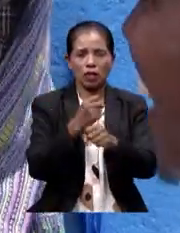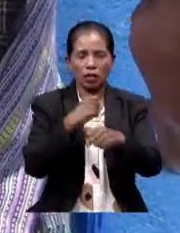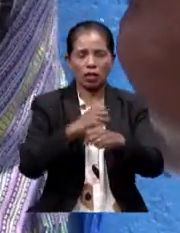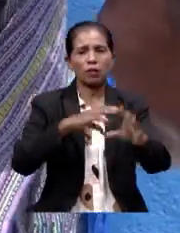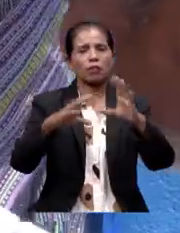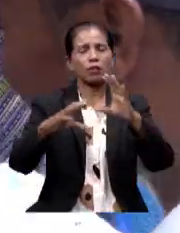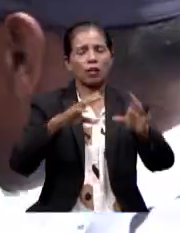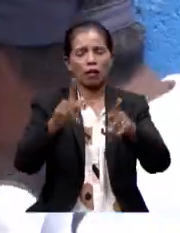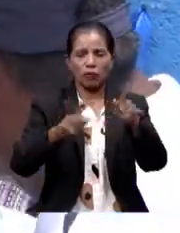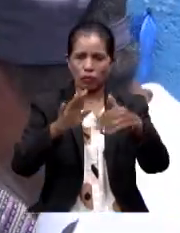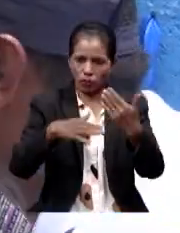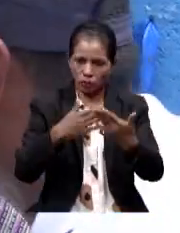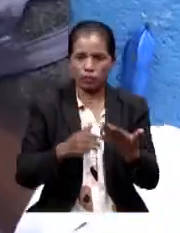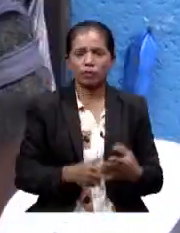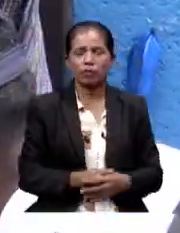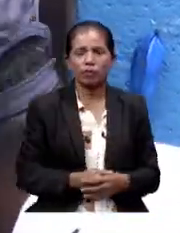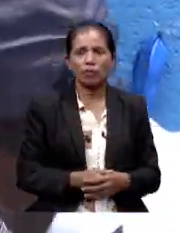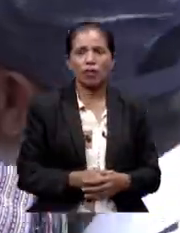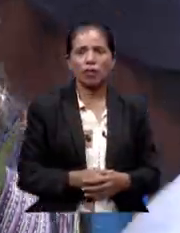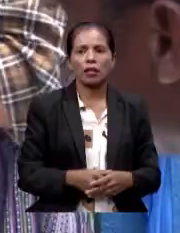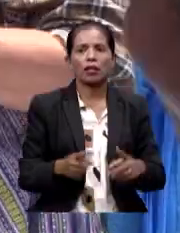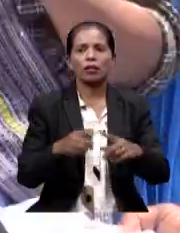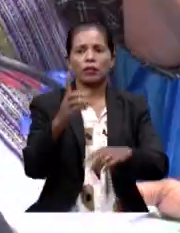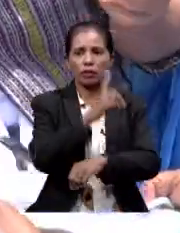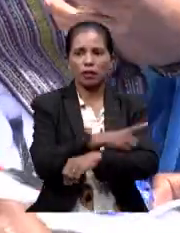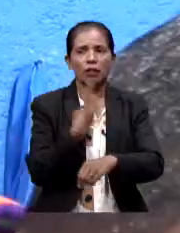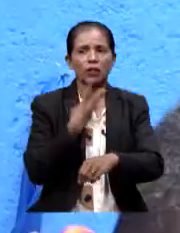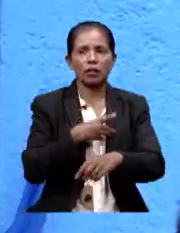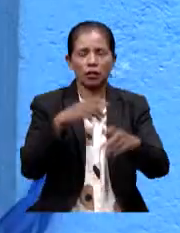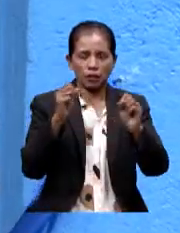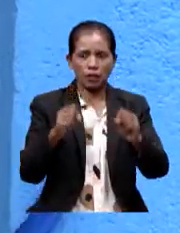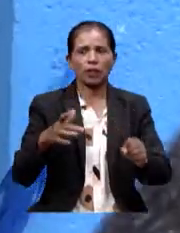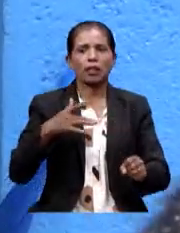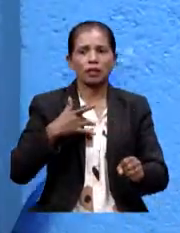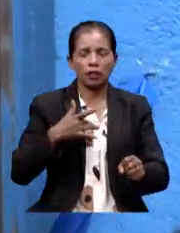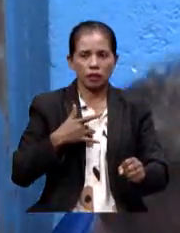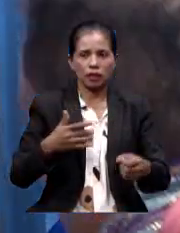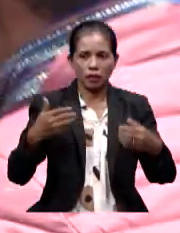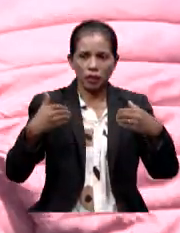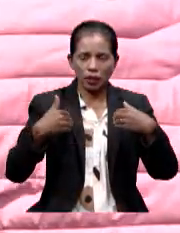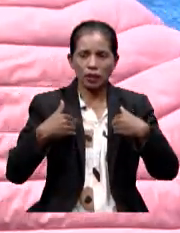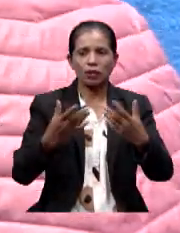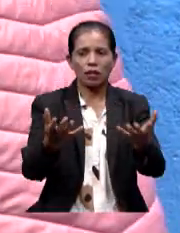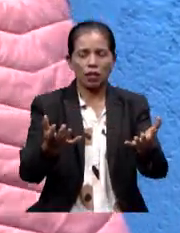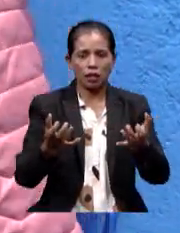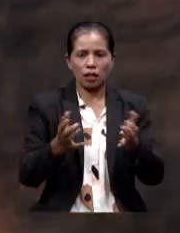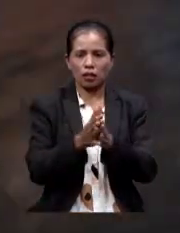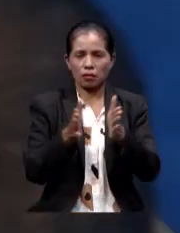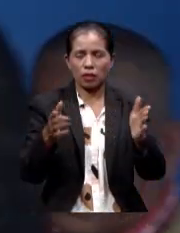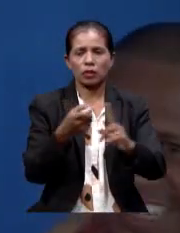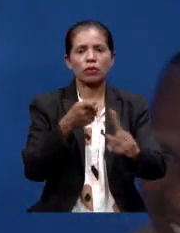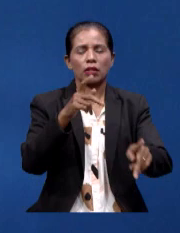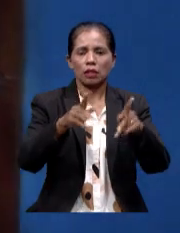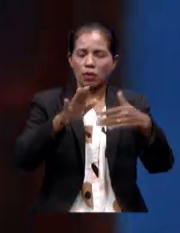comunidade nian. Hoje, itabele sente katak iha dunia entusiasmo makas usi